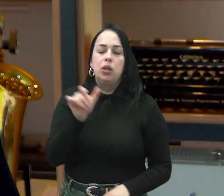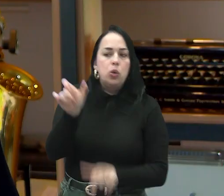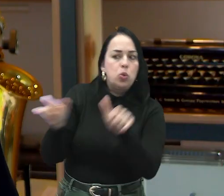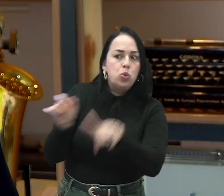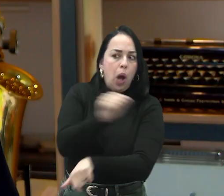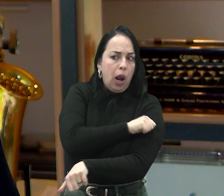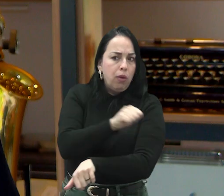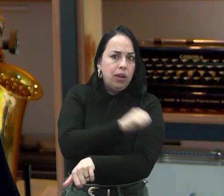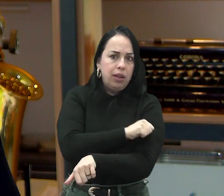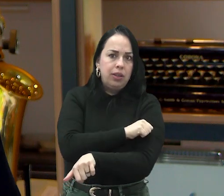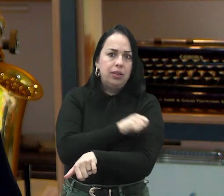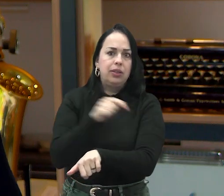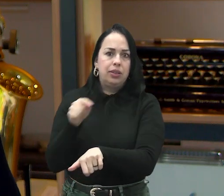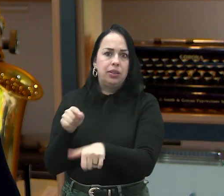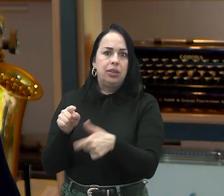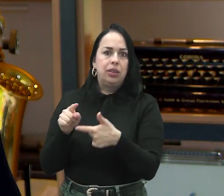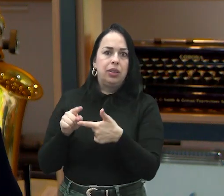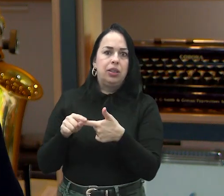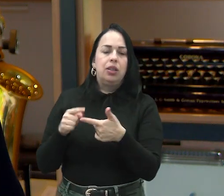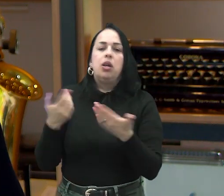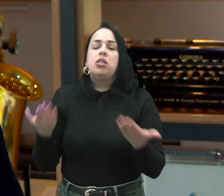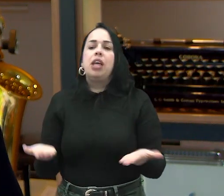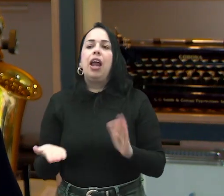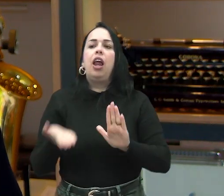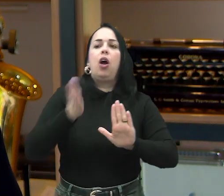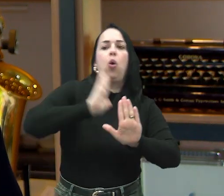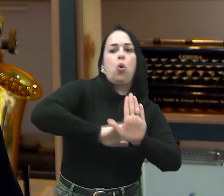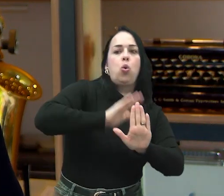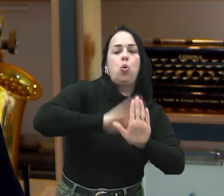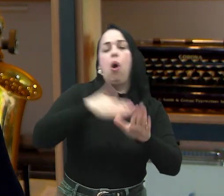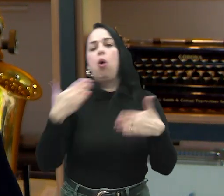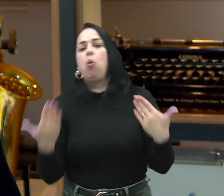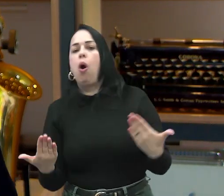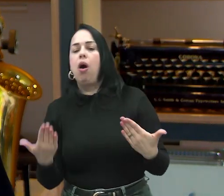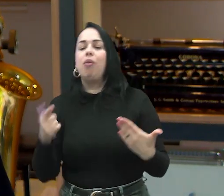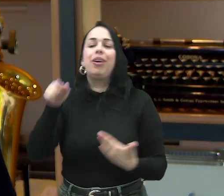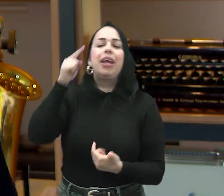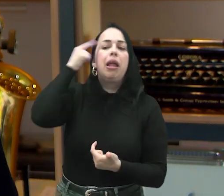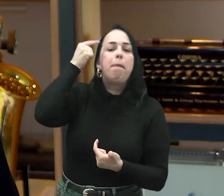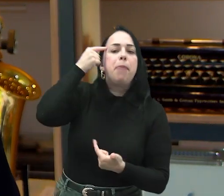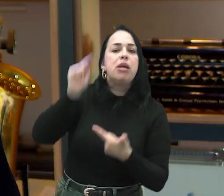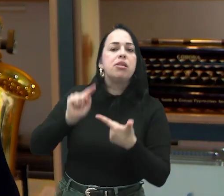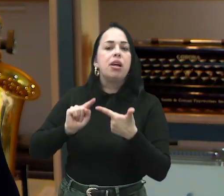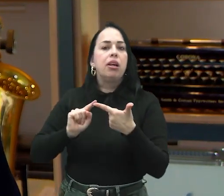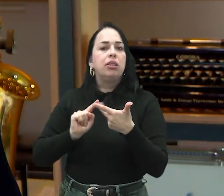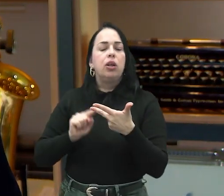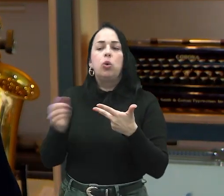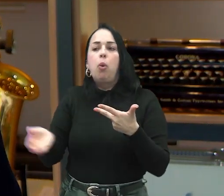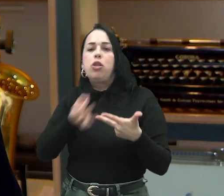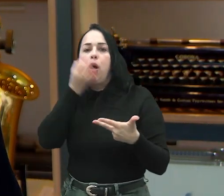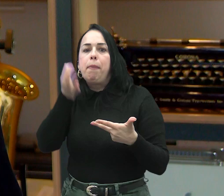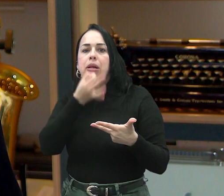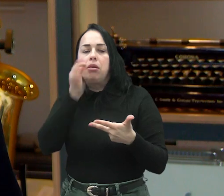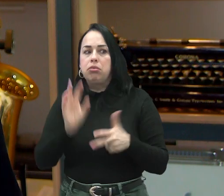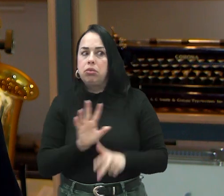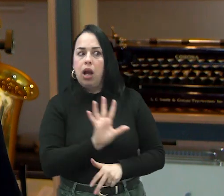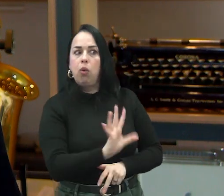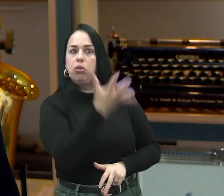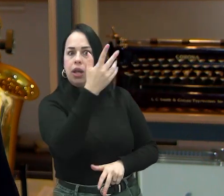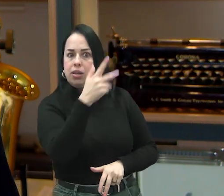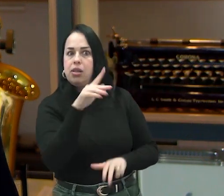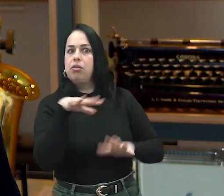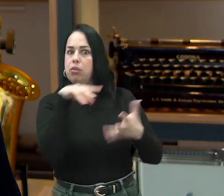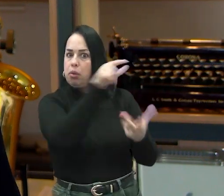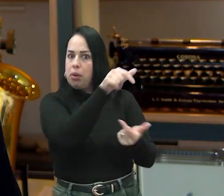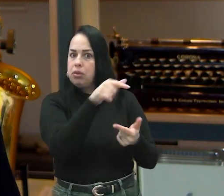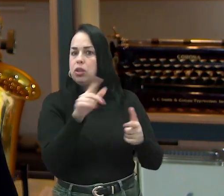querem saber, por exemplo, se o aluno que vai lá, ele é de ideologia A, B, C ou D, o que ele pensa, o que ele